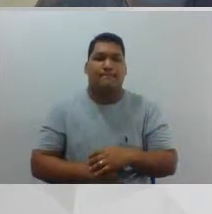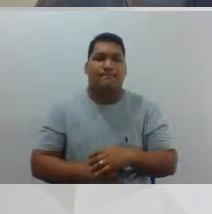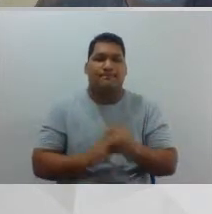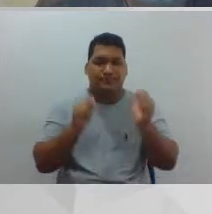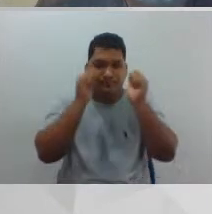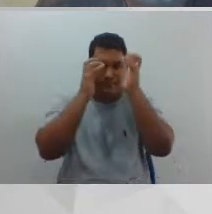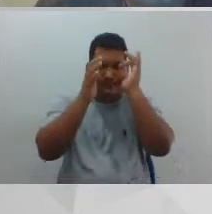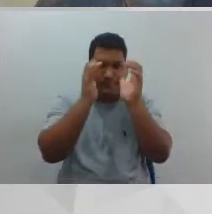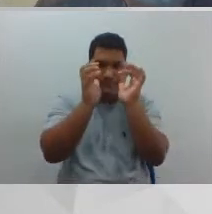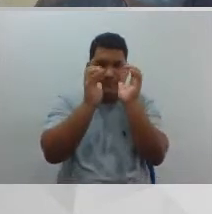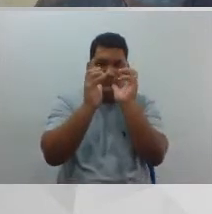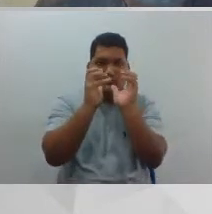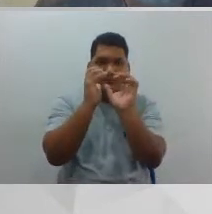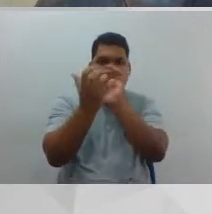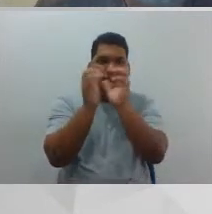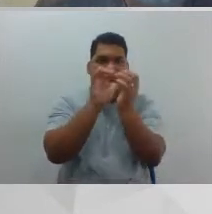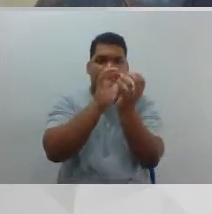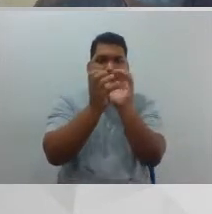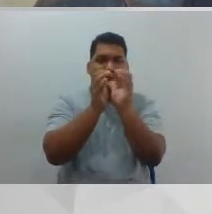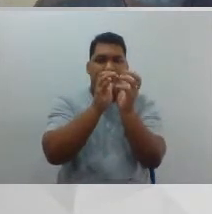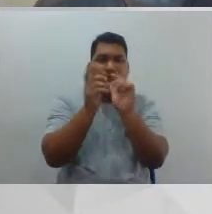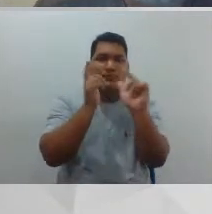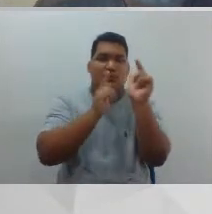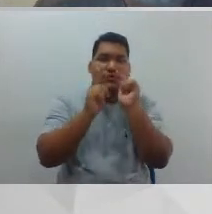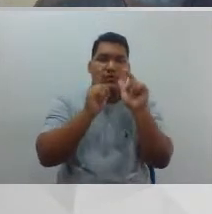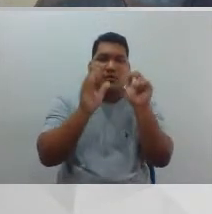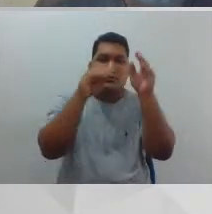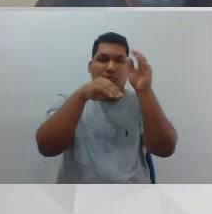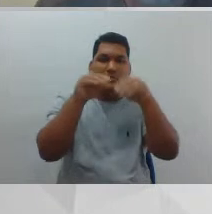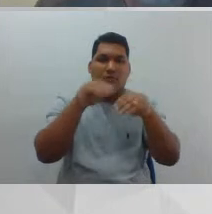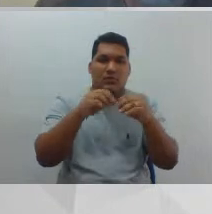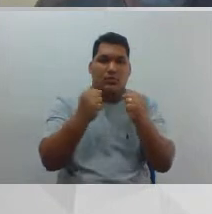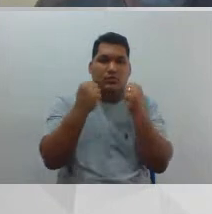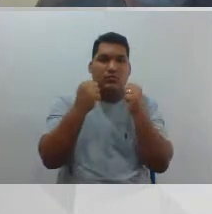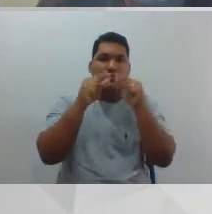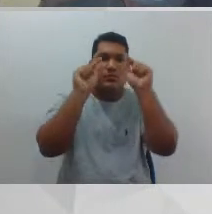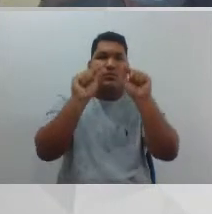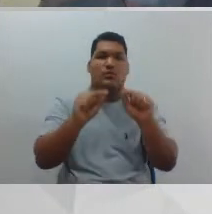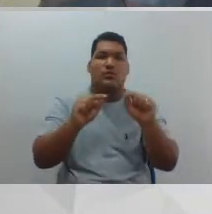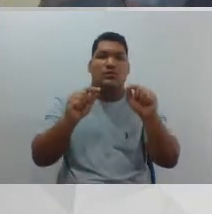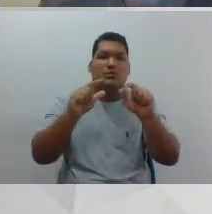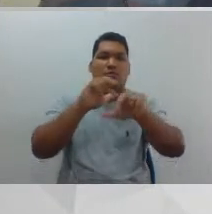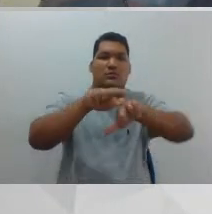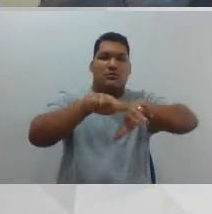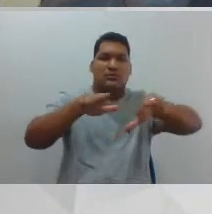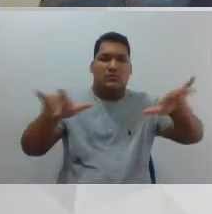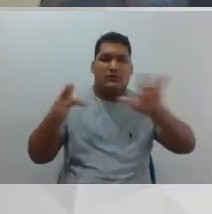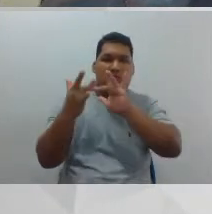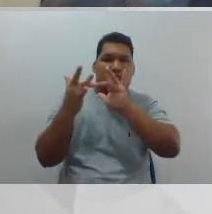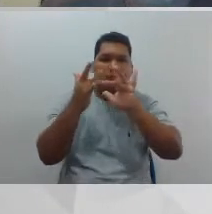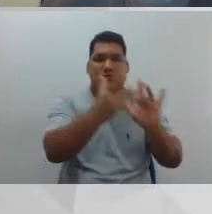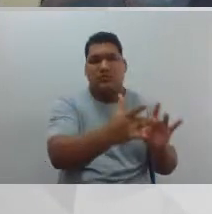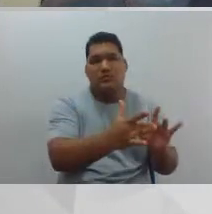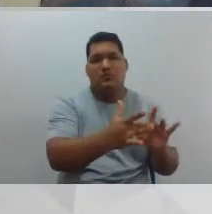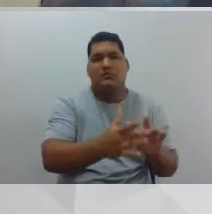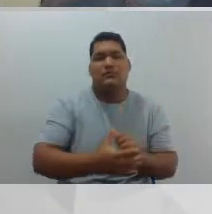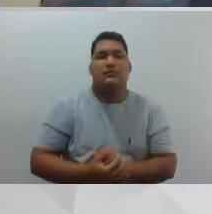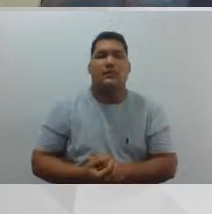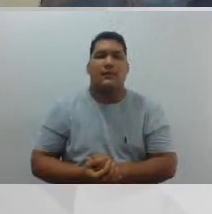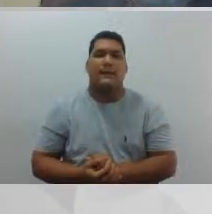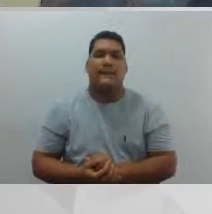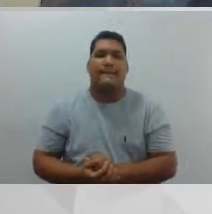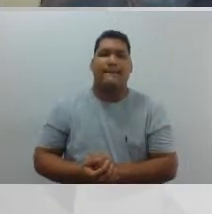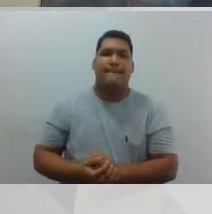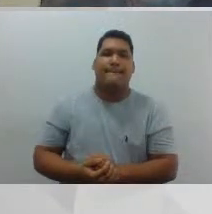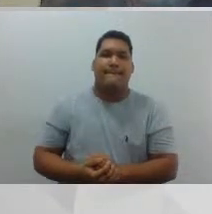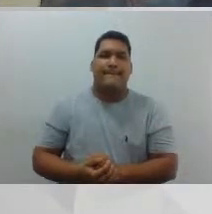vivo, está na conexão entre vários neurônios. Bem, aprendizado a